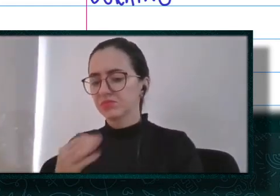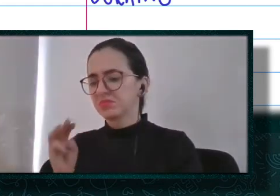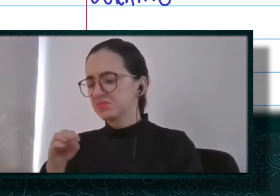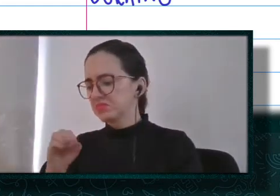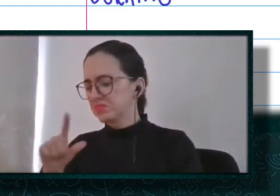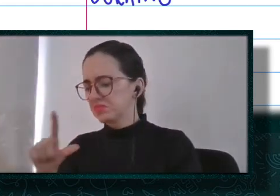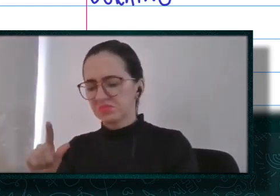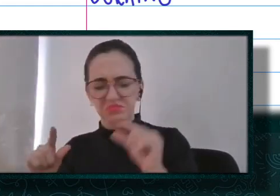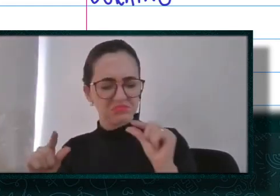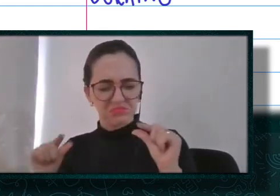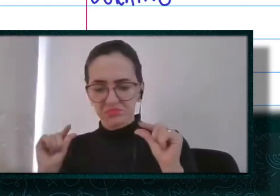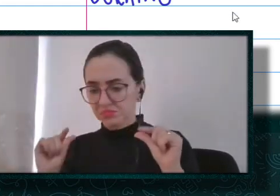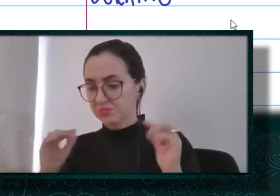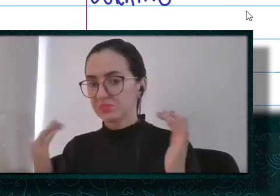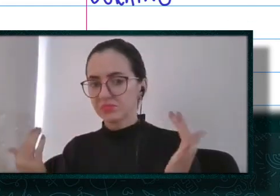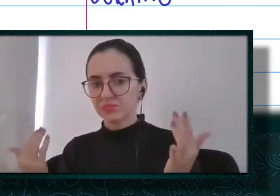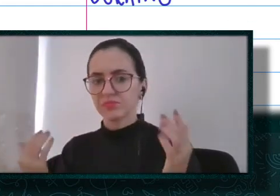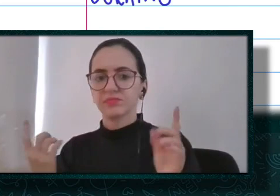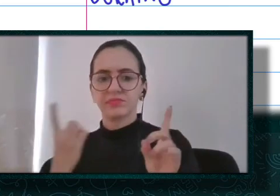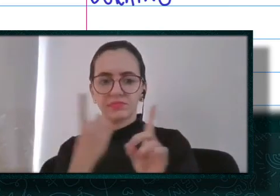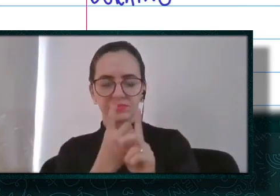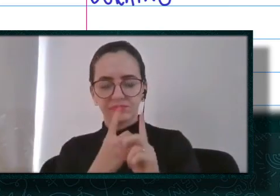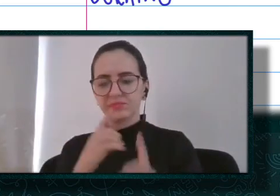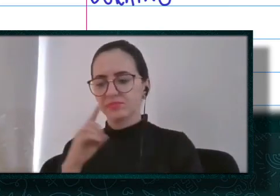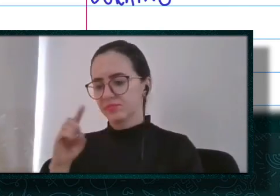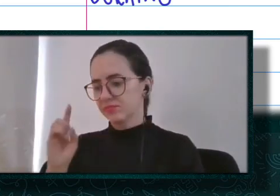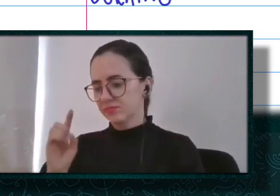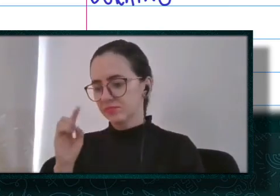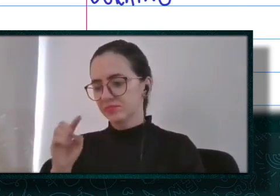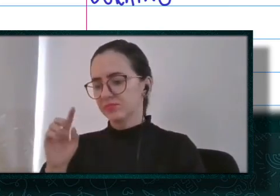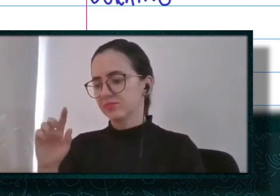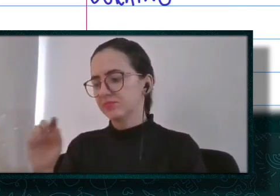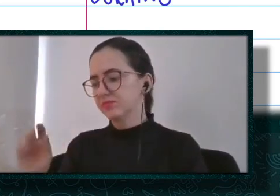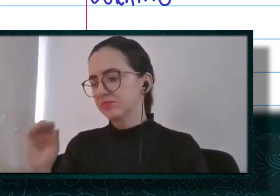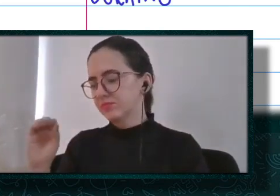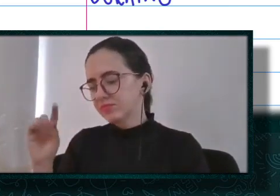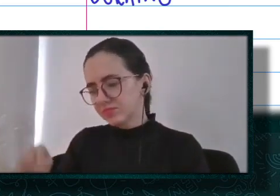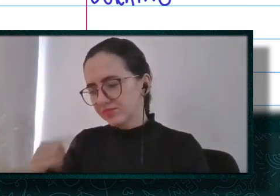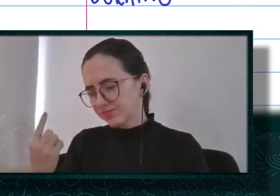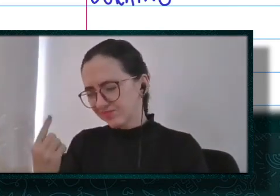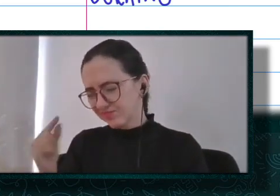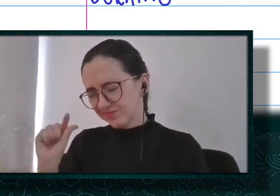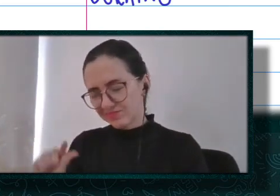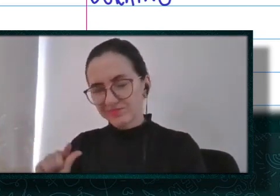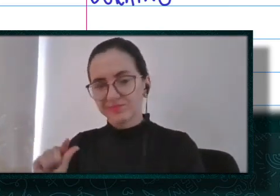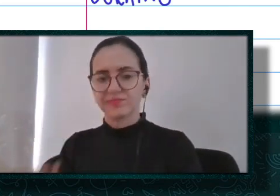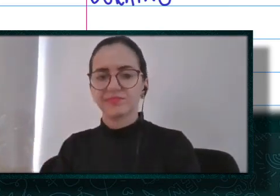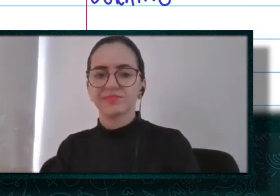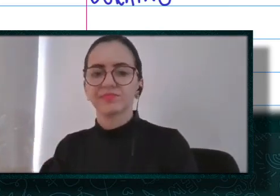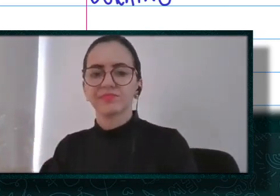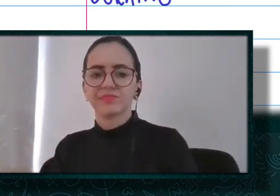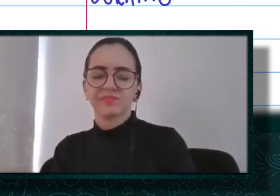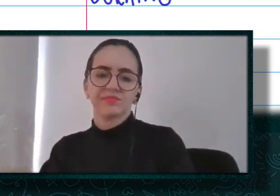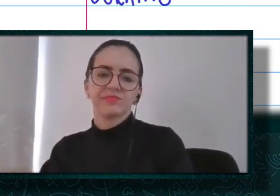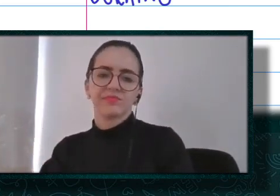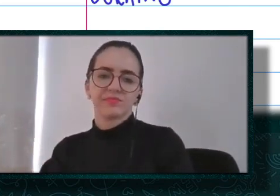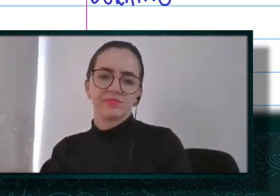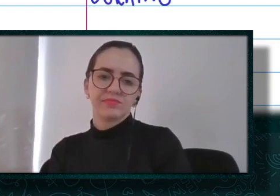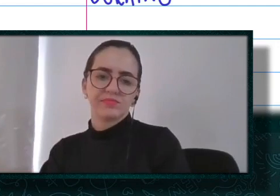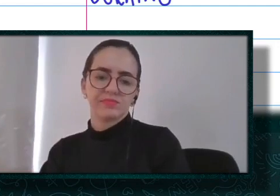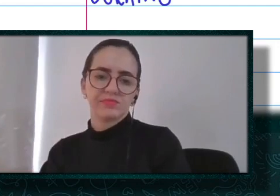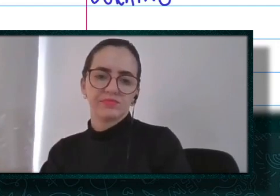menos mols é o HCl. Isso aqui é que tem menos. Tá? Aqui tem 0,1, que tem 0,04 mols a mais do que o de cá.